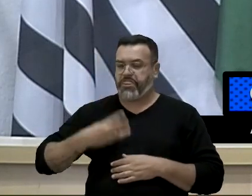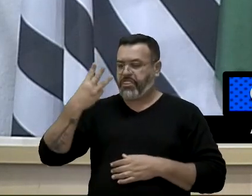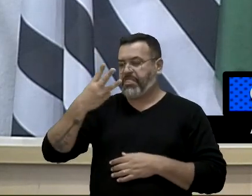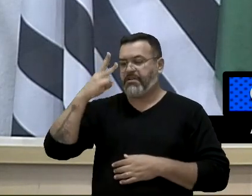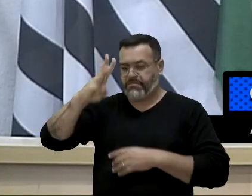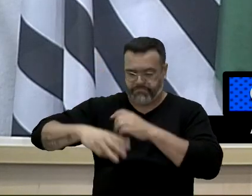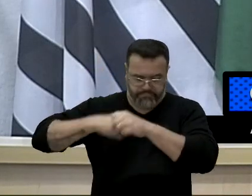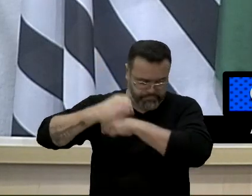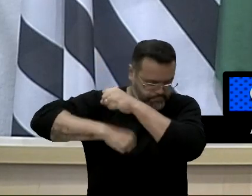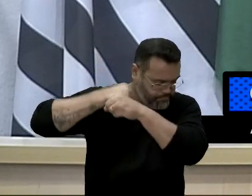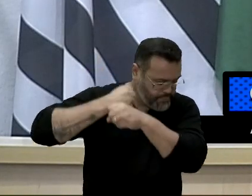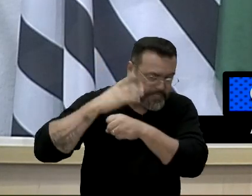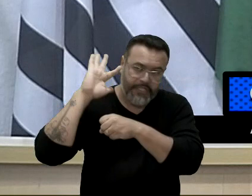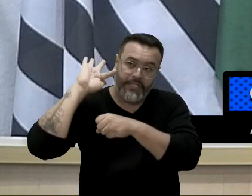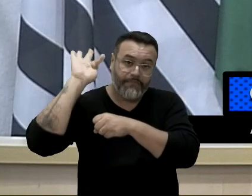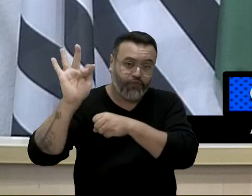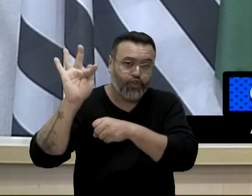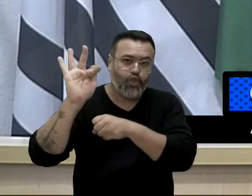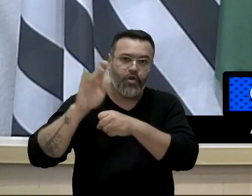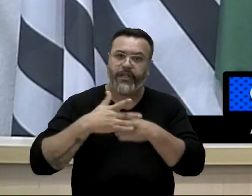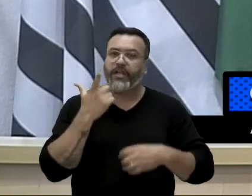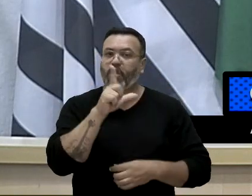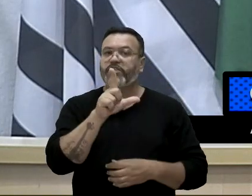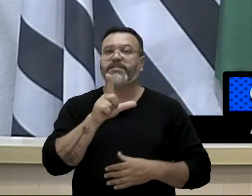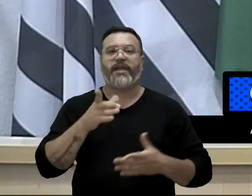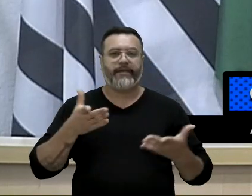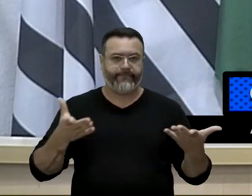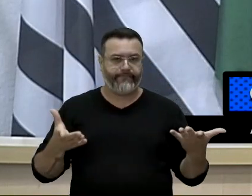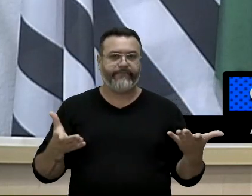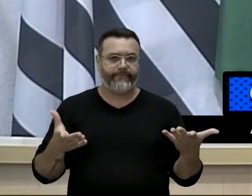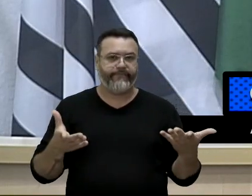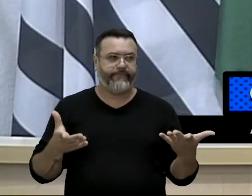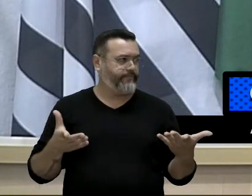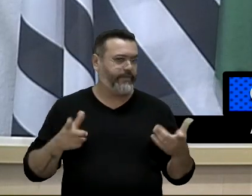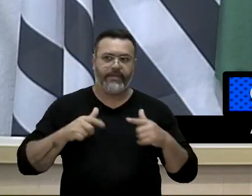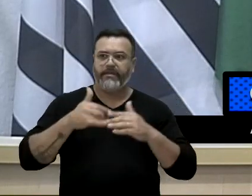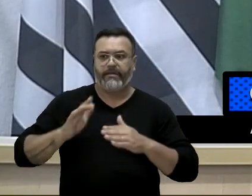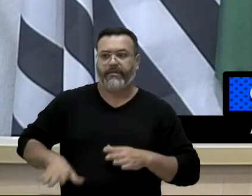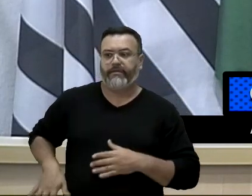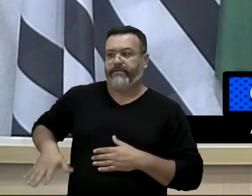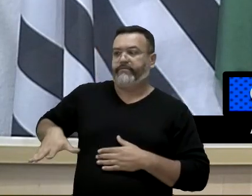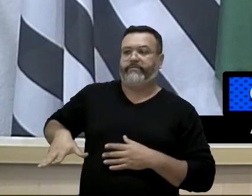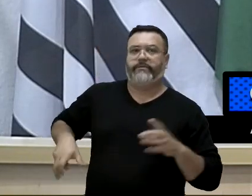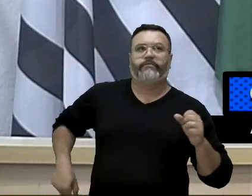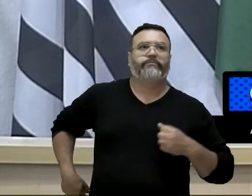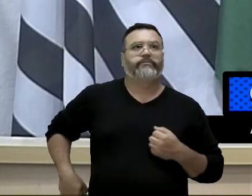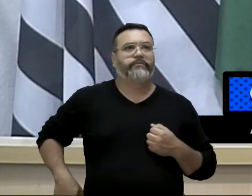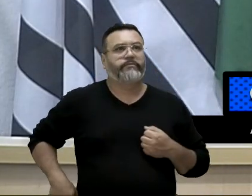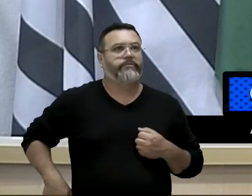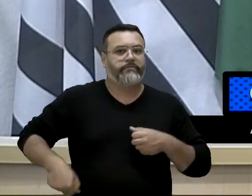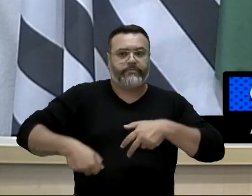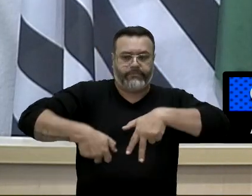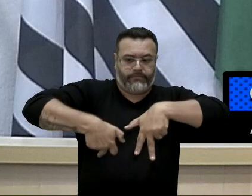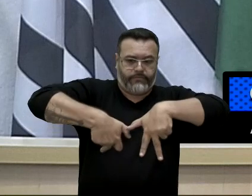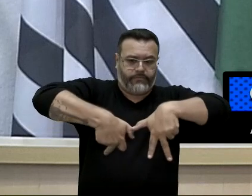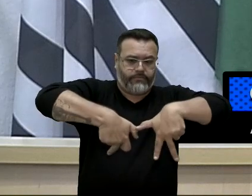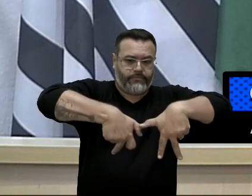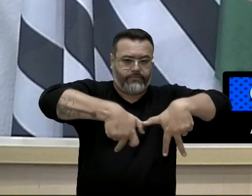acho que começa a melhorar um pouco a criança. Né? Eu tô acreditando nisso que me falaram. A Manu tá com 2, falta só 1. Aí não